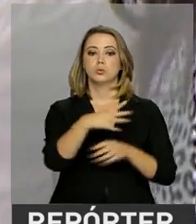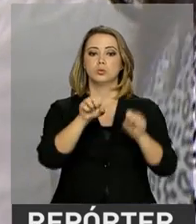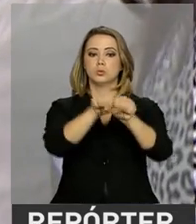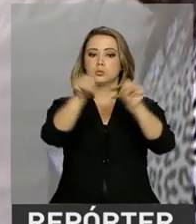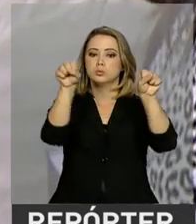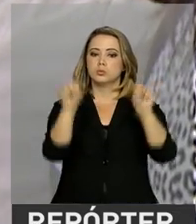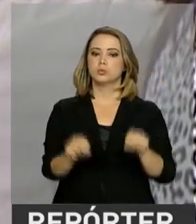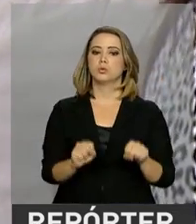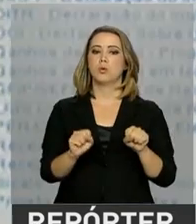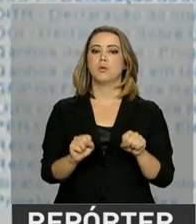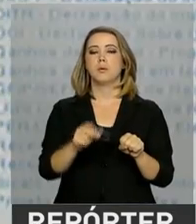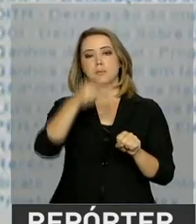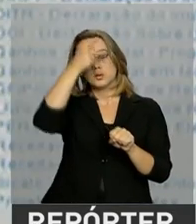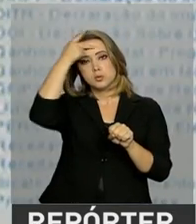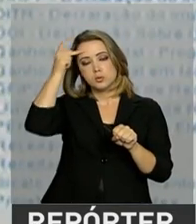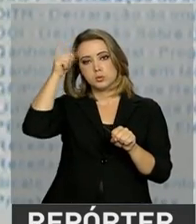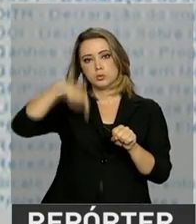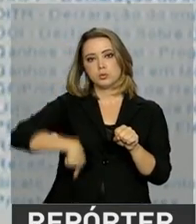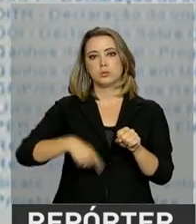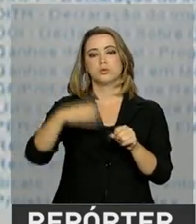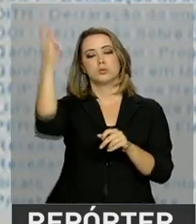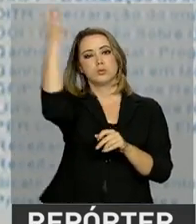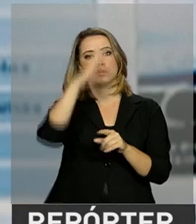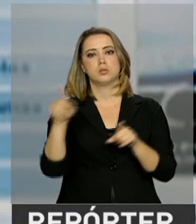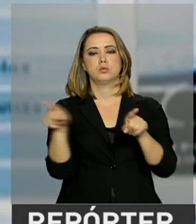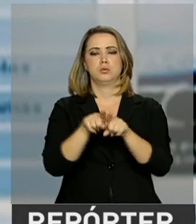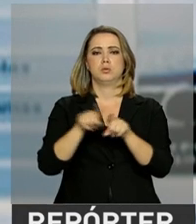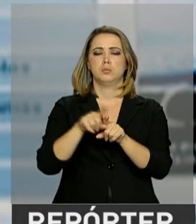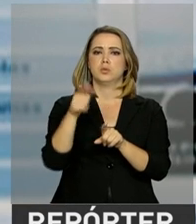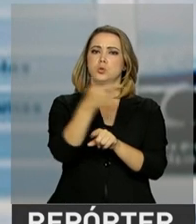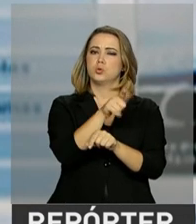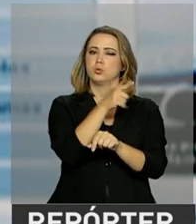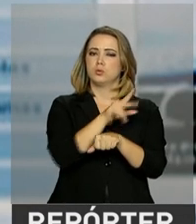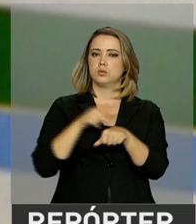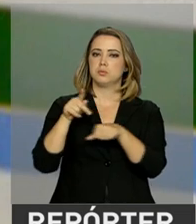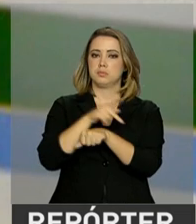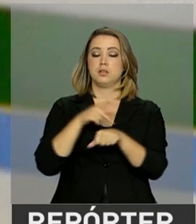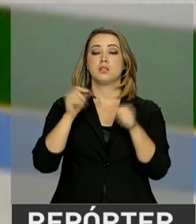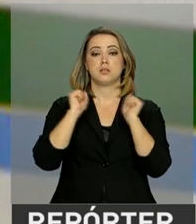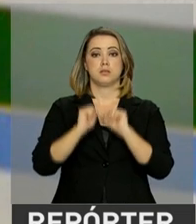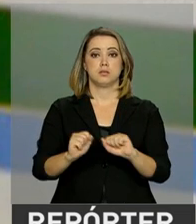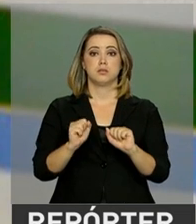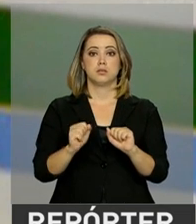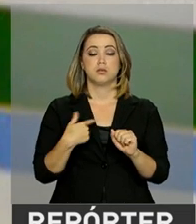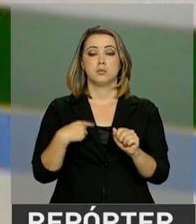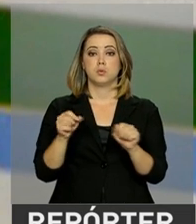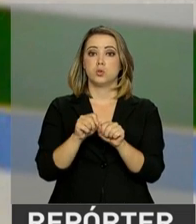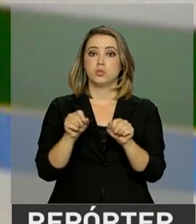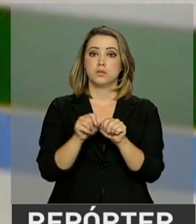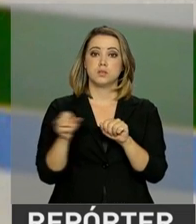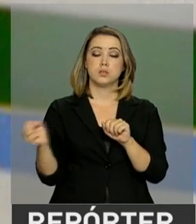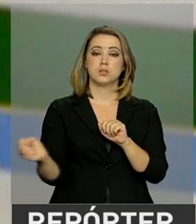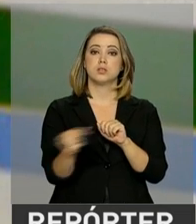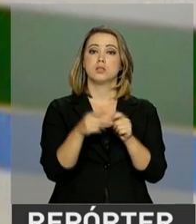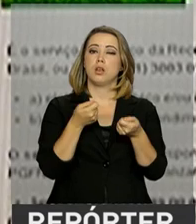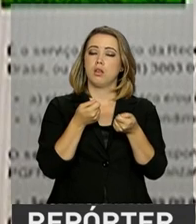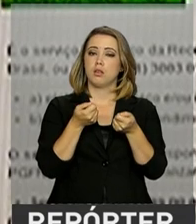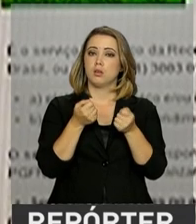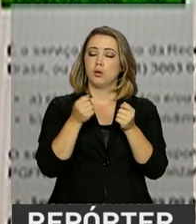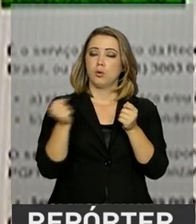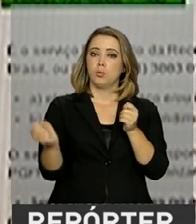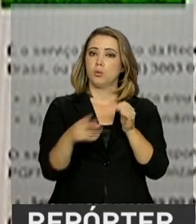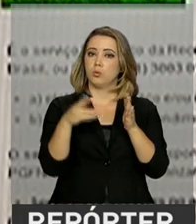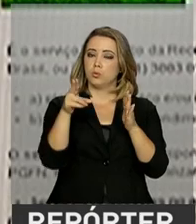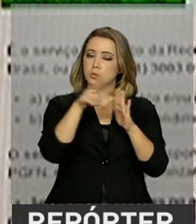tanto brasileiros quanto estrangeiros residentes no Brasil poderão atualizar o cadastro de pessoa física na página da